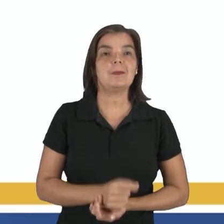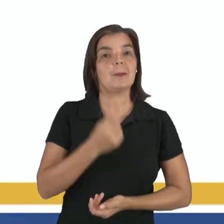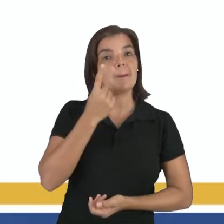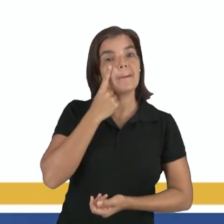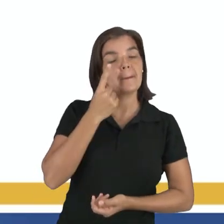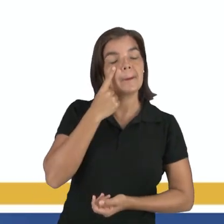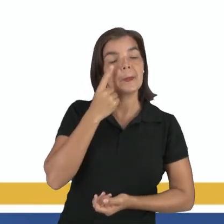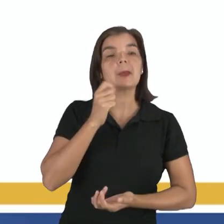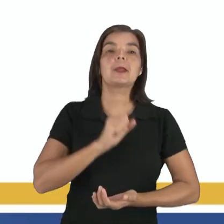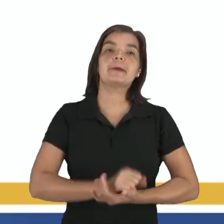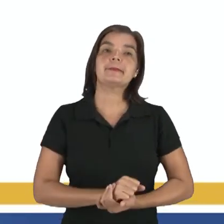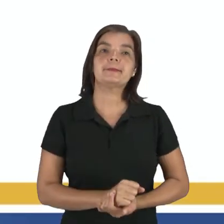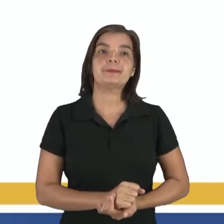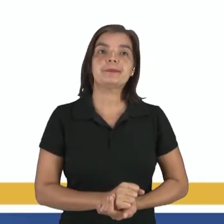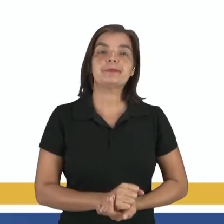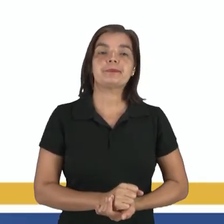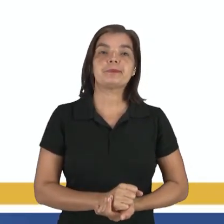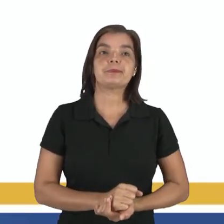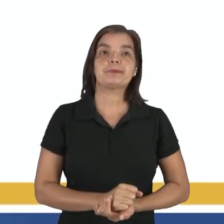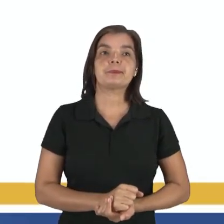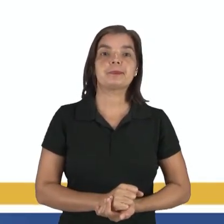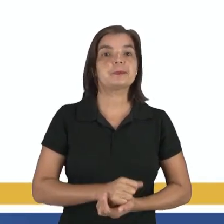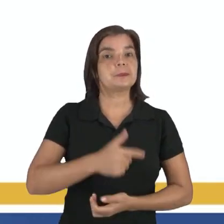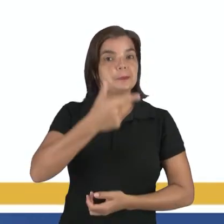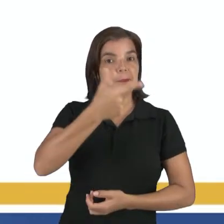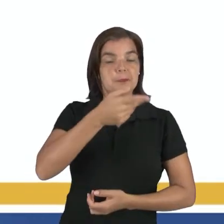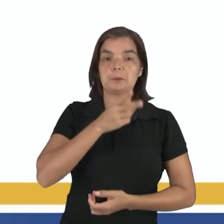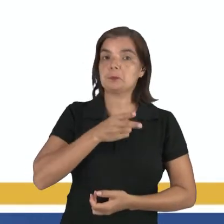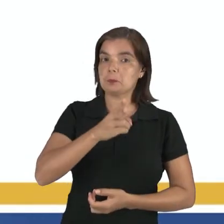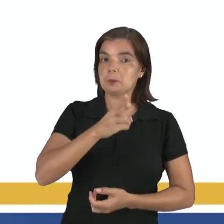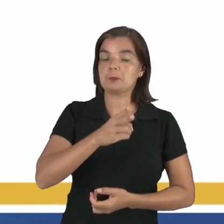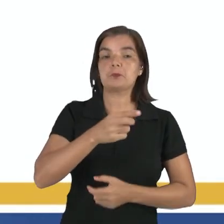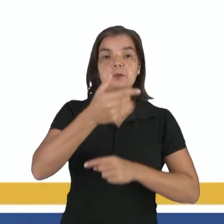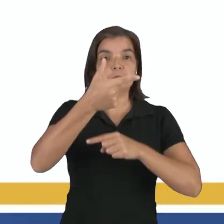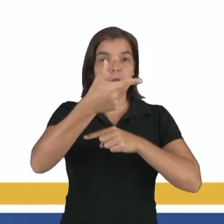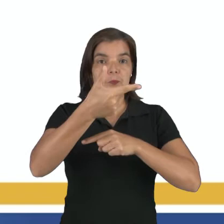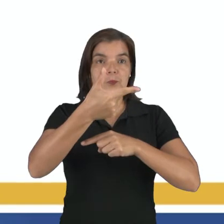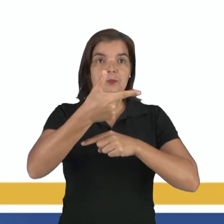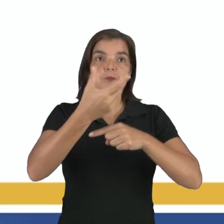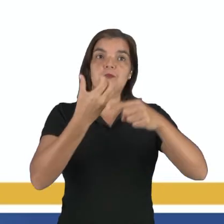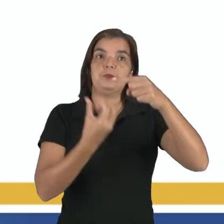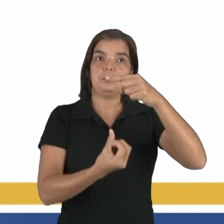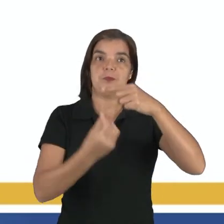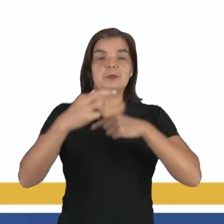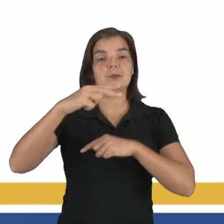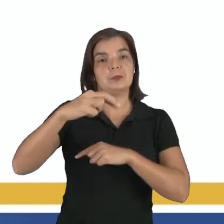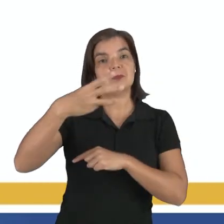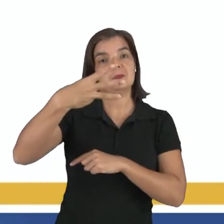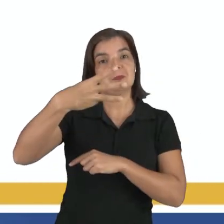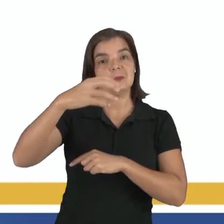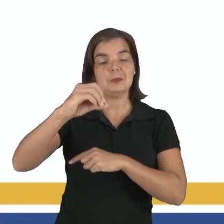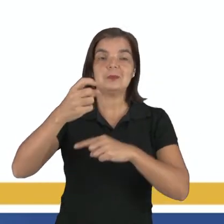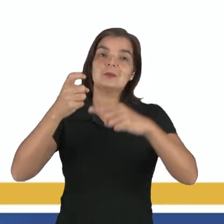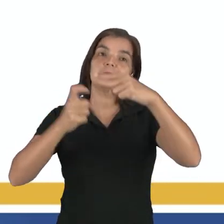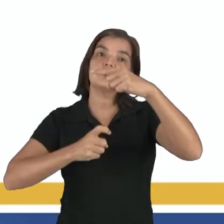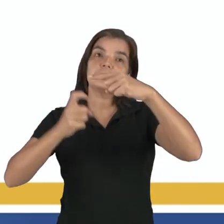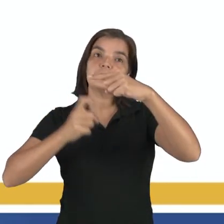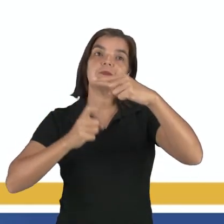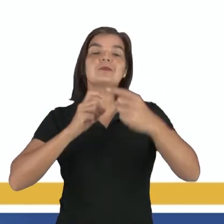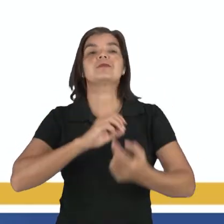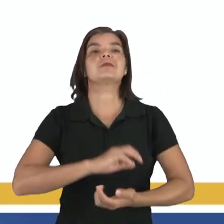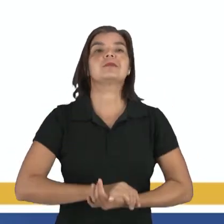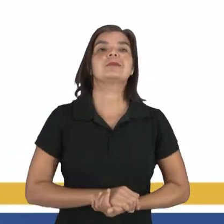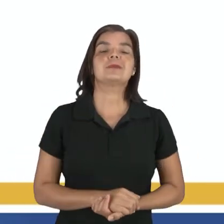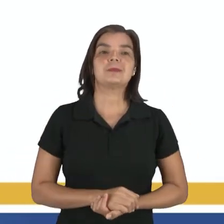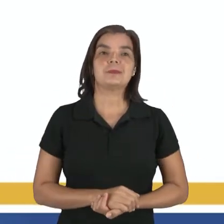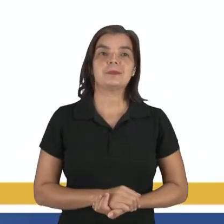E aí olhando para variável permaneço a primeira sei sobre 2 = onde era x sobre